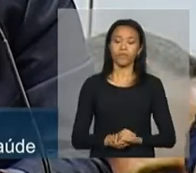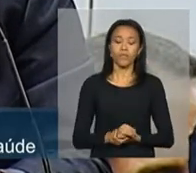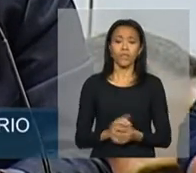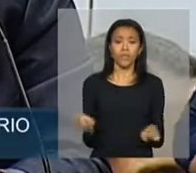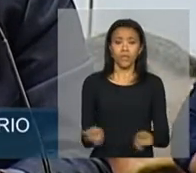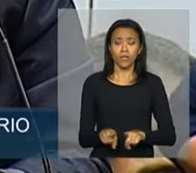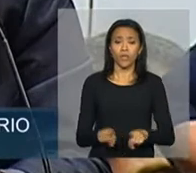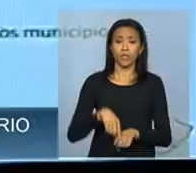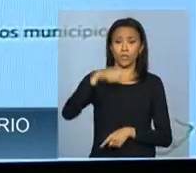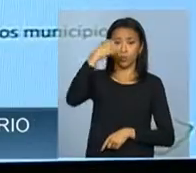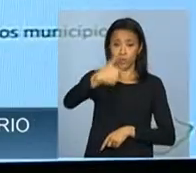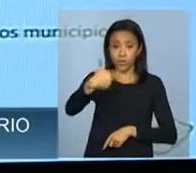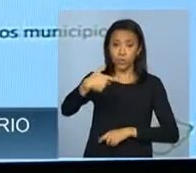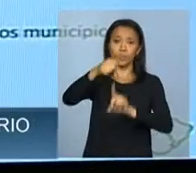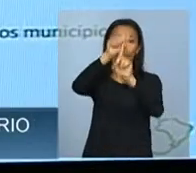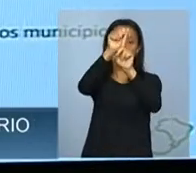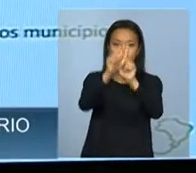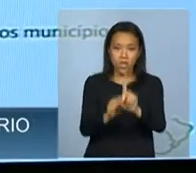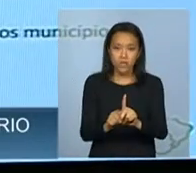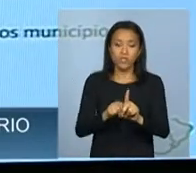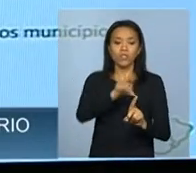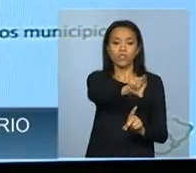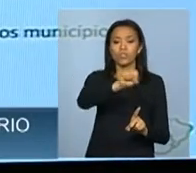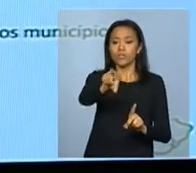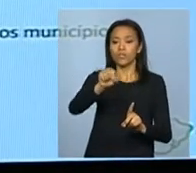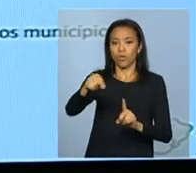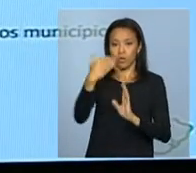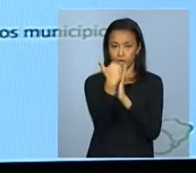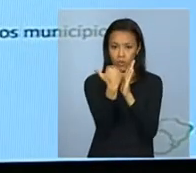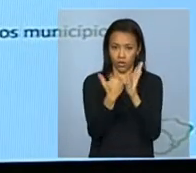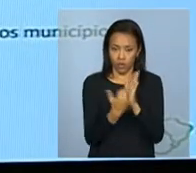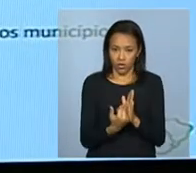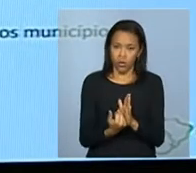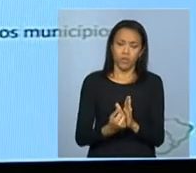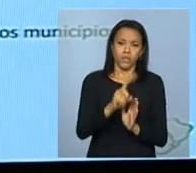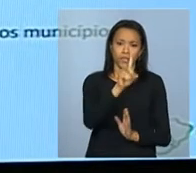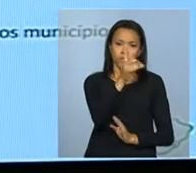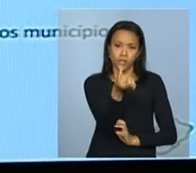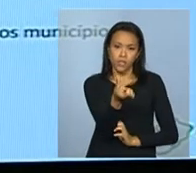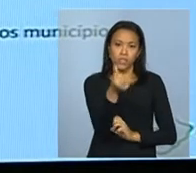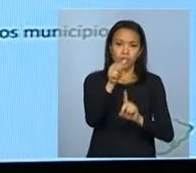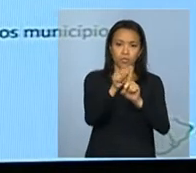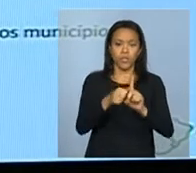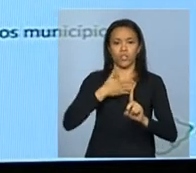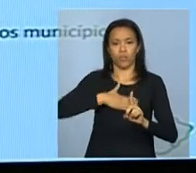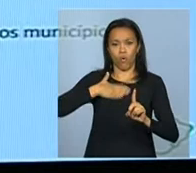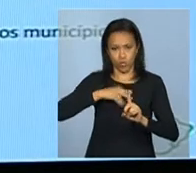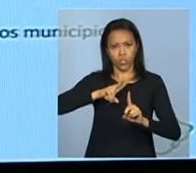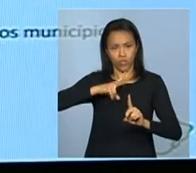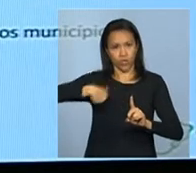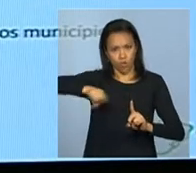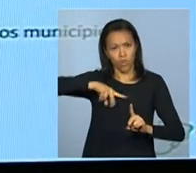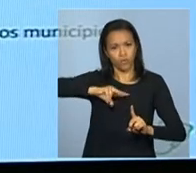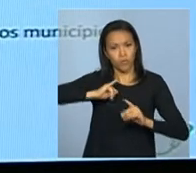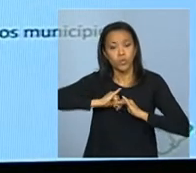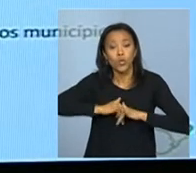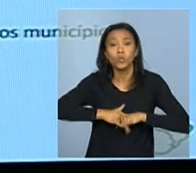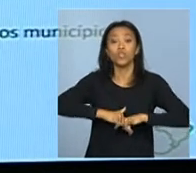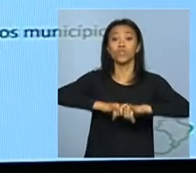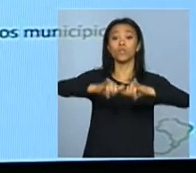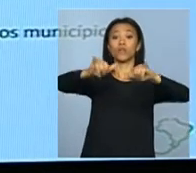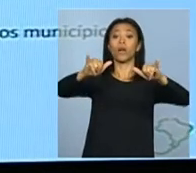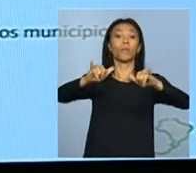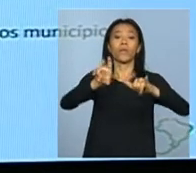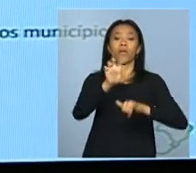segundo mês de seleção do programa tão dia Dezesseis de agosto nós vamos publicar o edital na